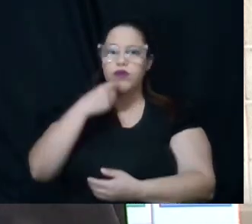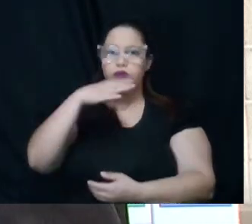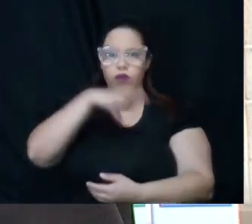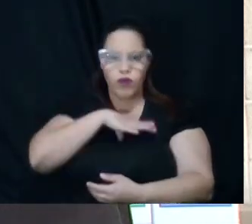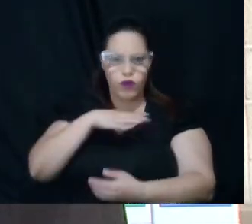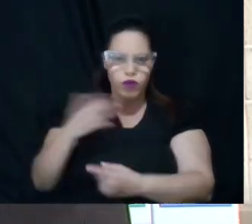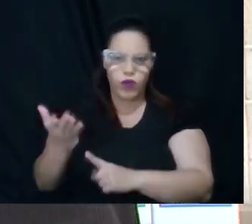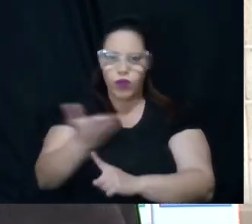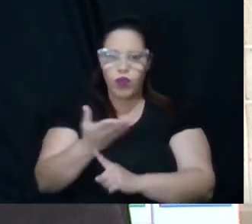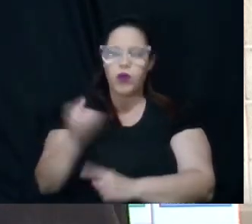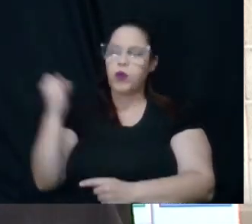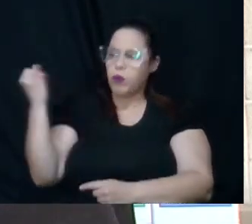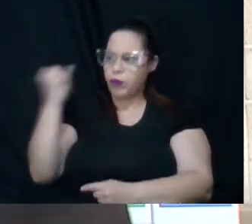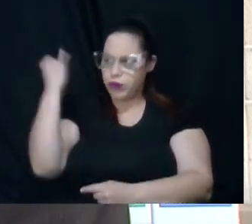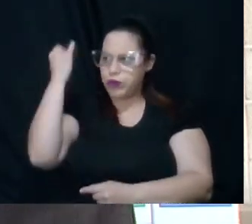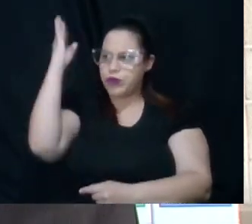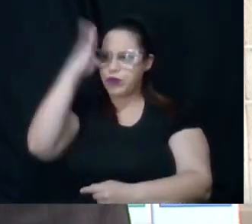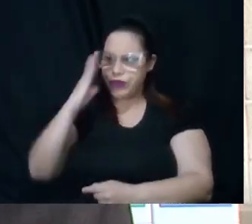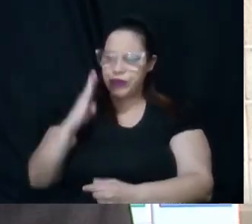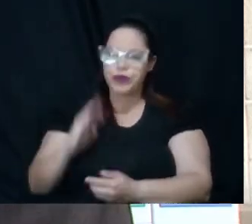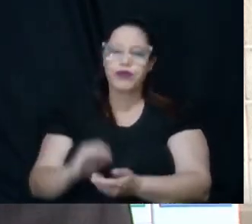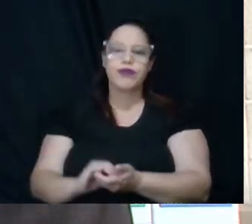Campinas é um polo muito importante no Brasil